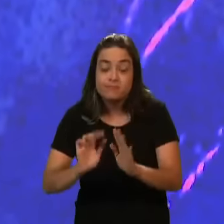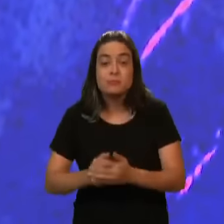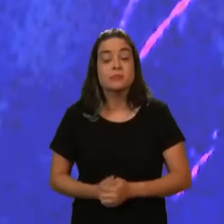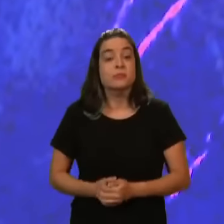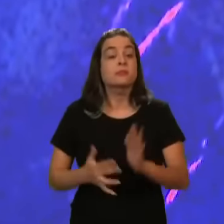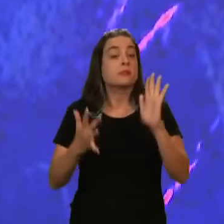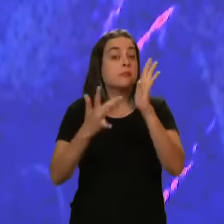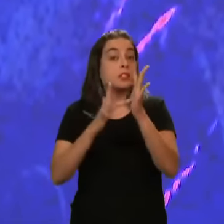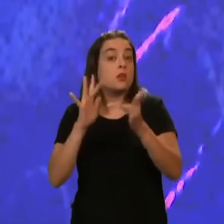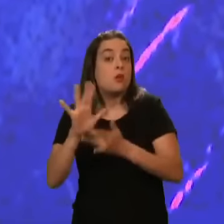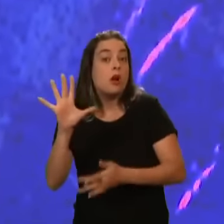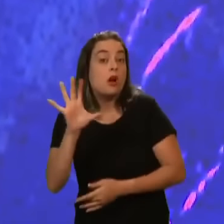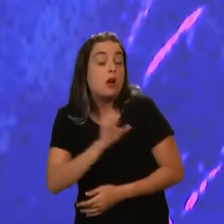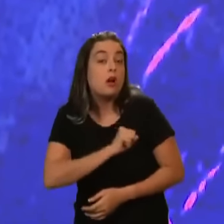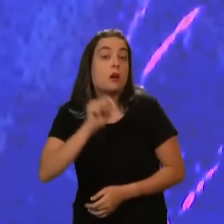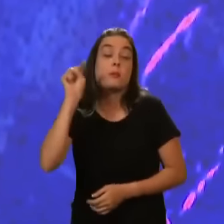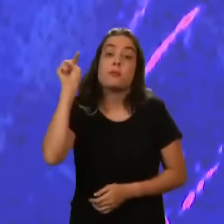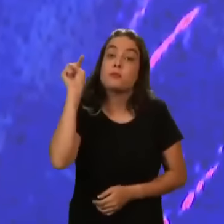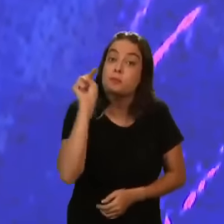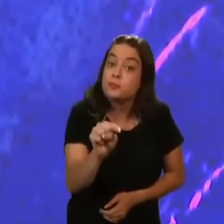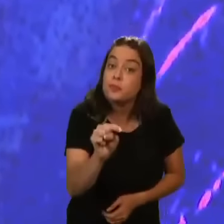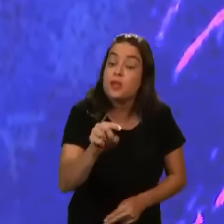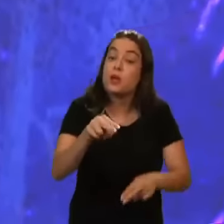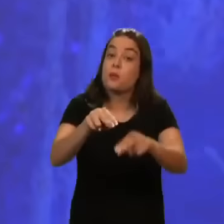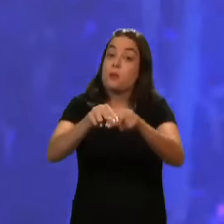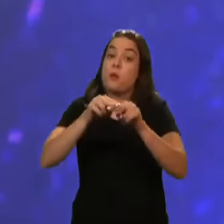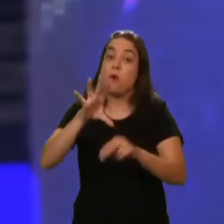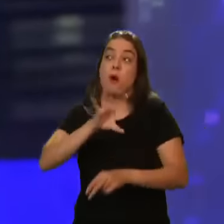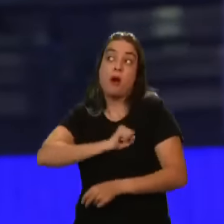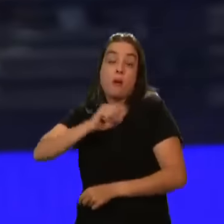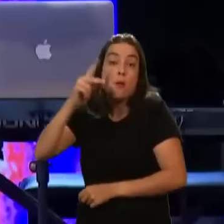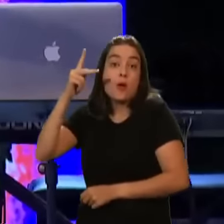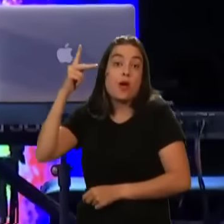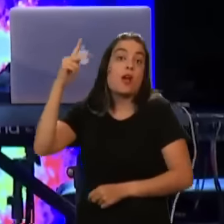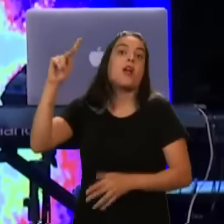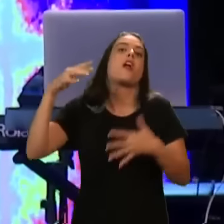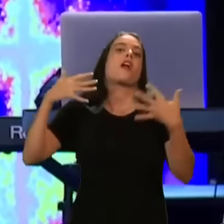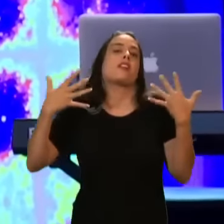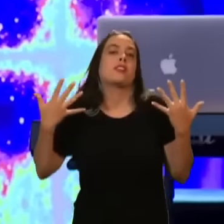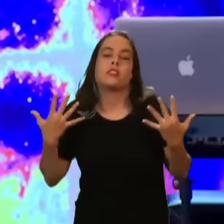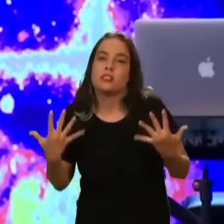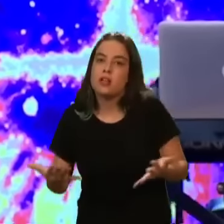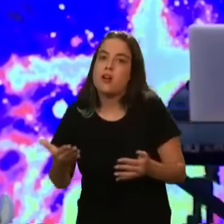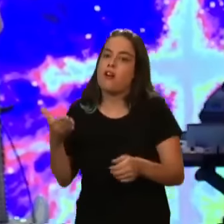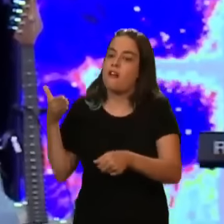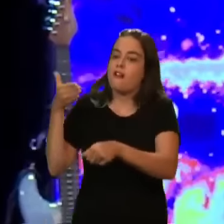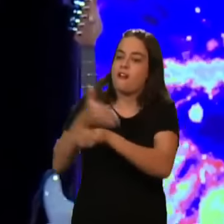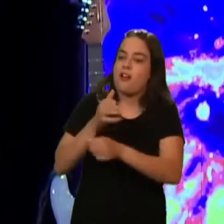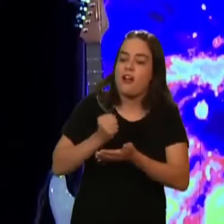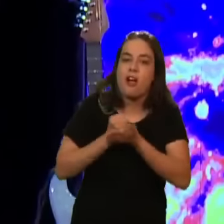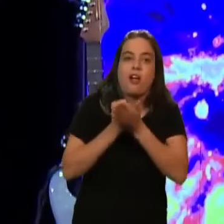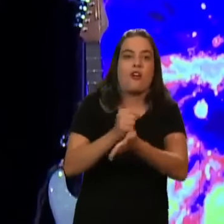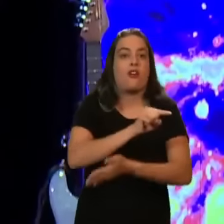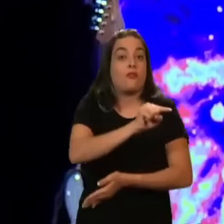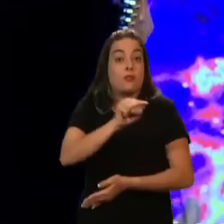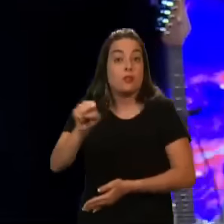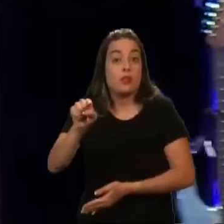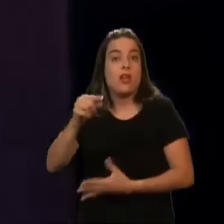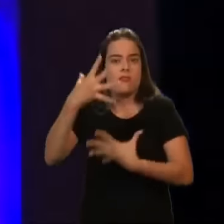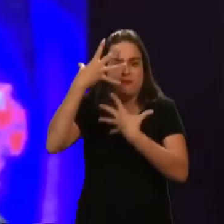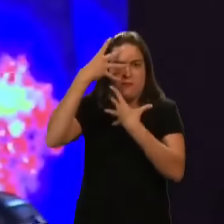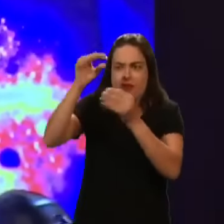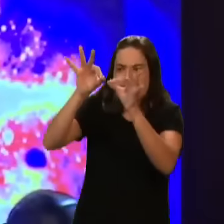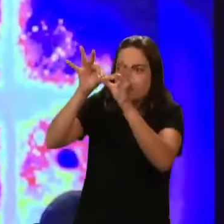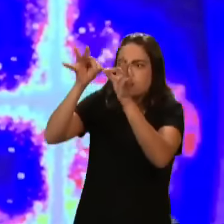Jesus te ama, e por causa do amor dEle, Ele entra com uma ação em seu favor, e a sua fé simples